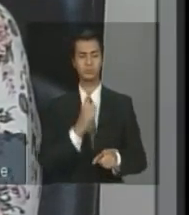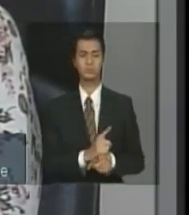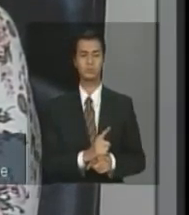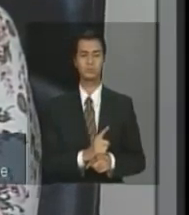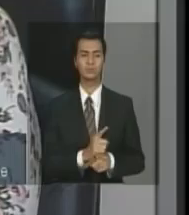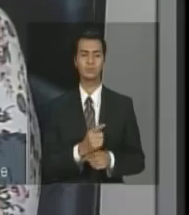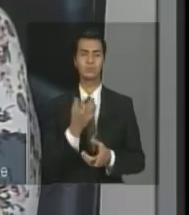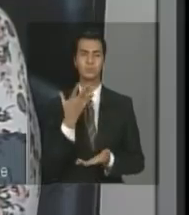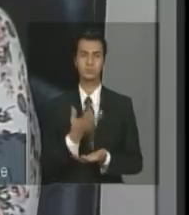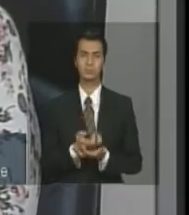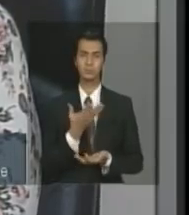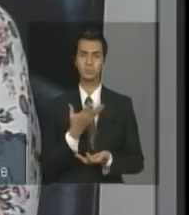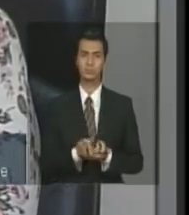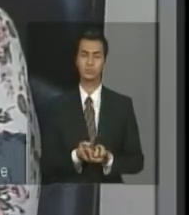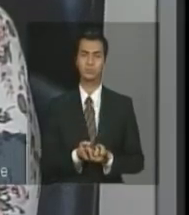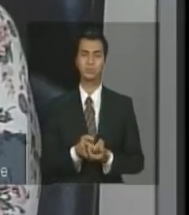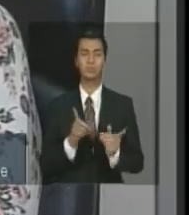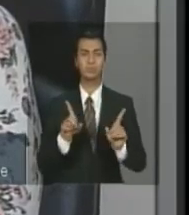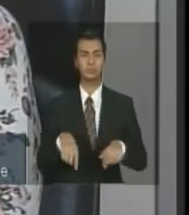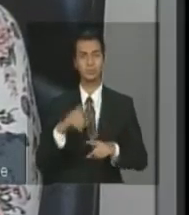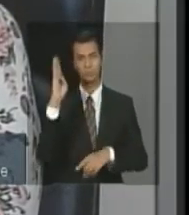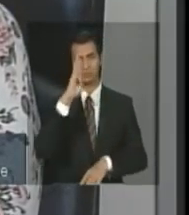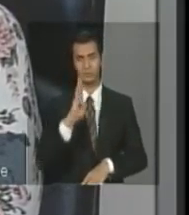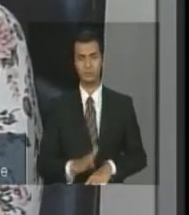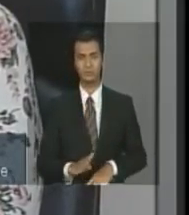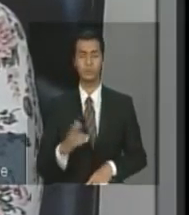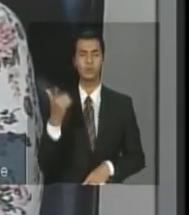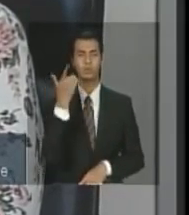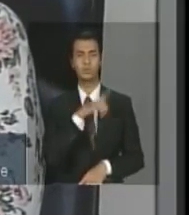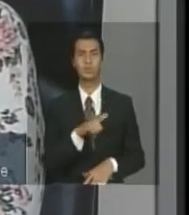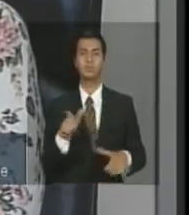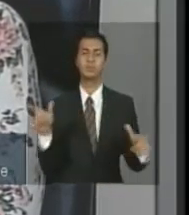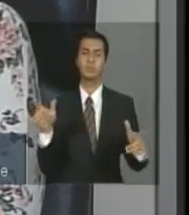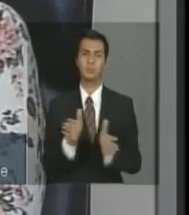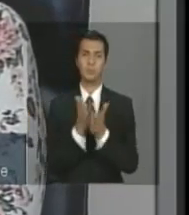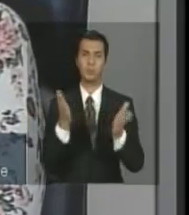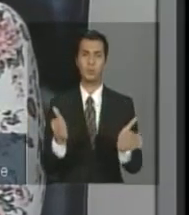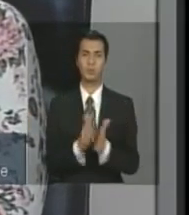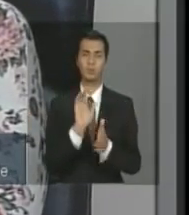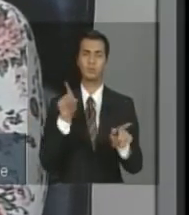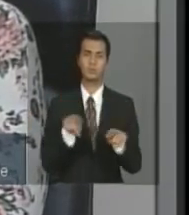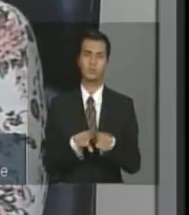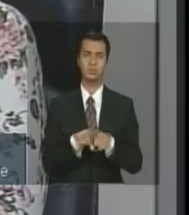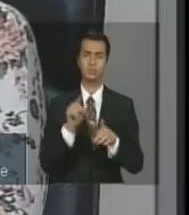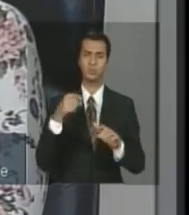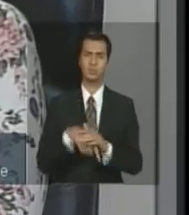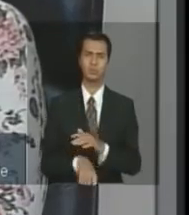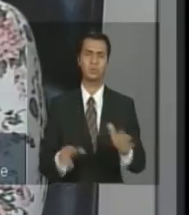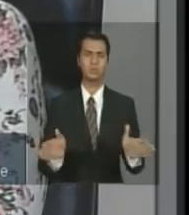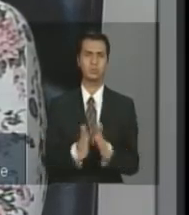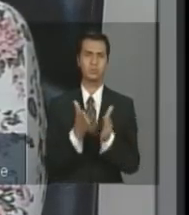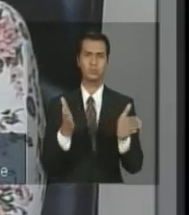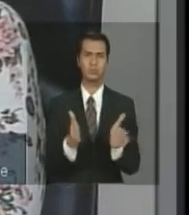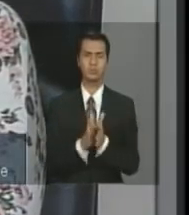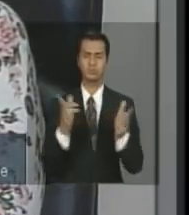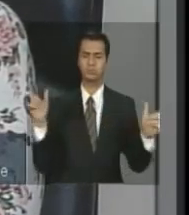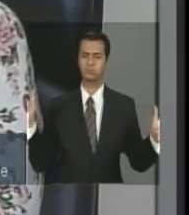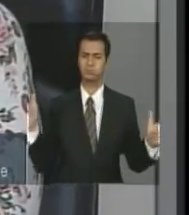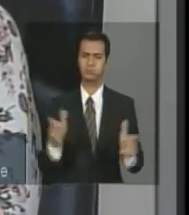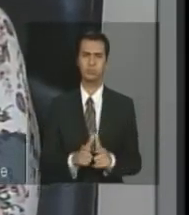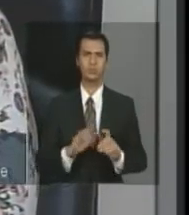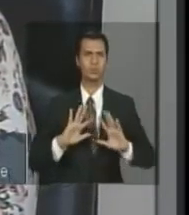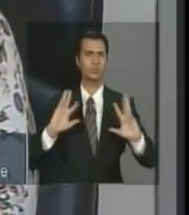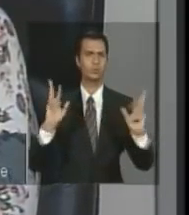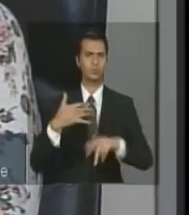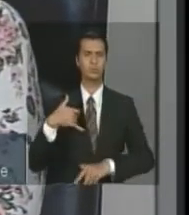muito importante, muito relevante, que é o Brasil conseguiu reduzir a pobreza e a extrema pobreza em todas as faixas